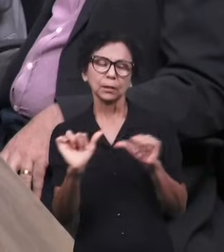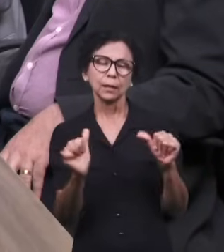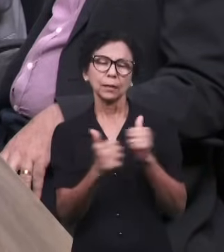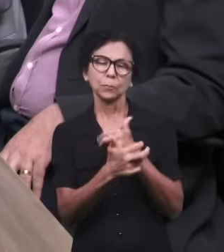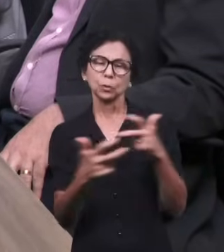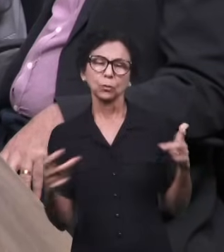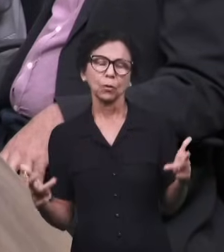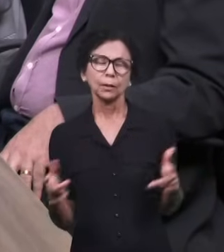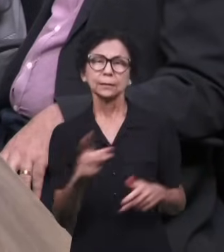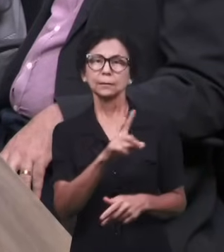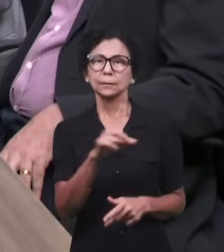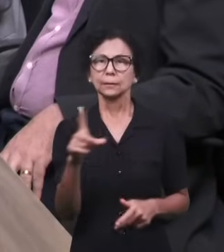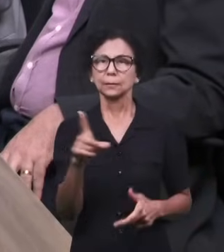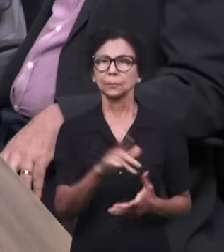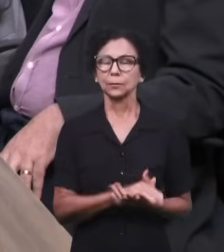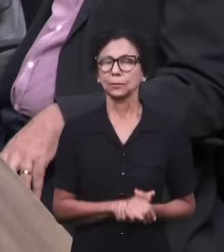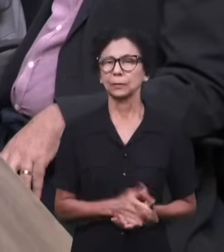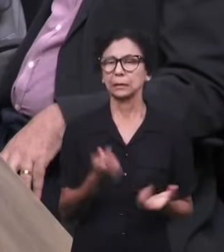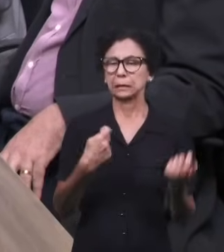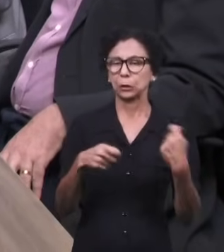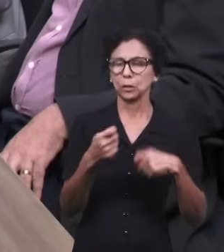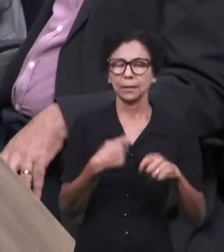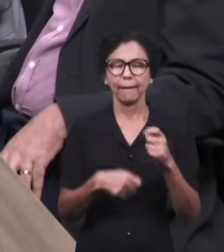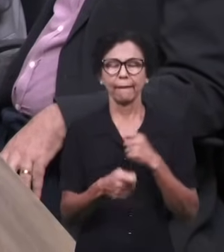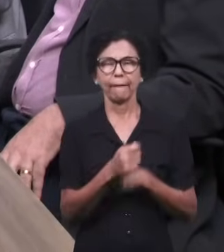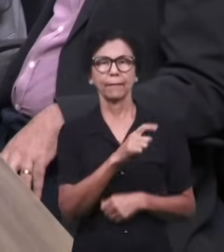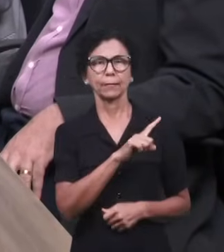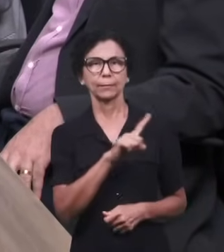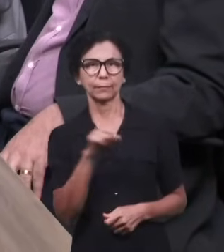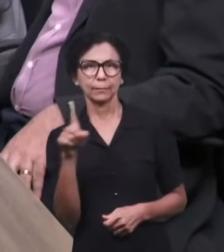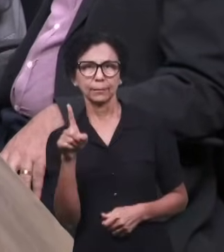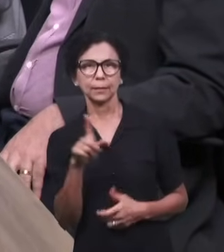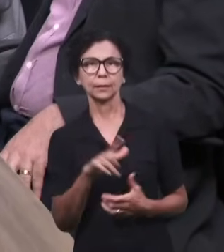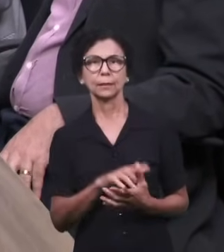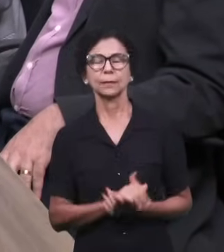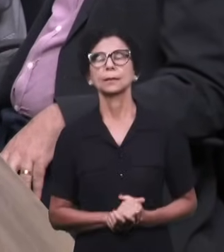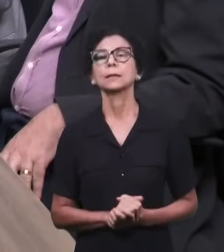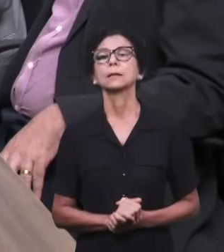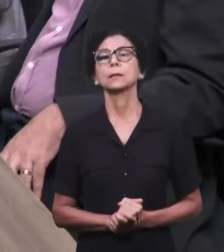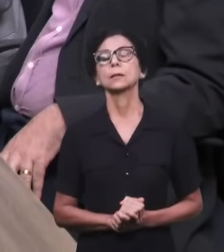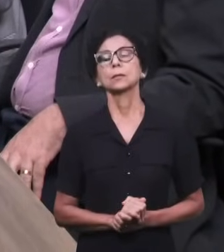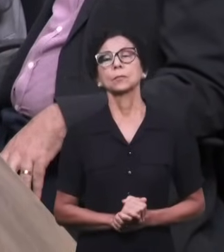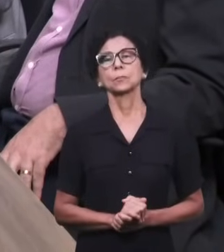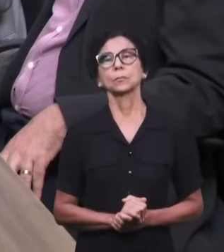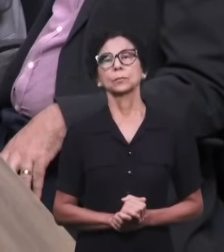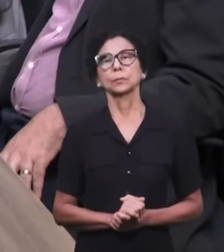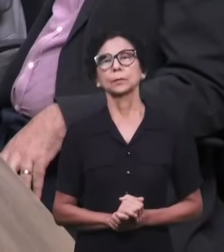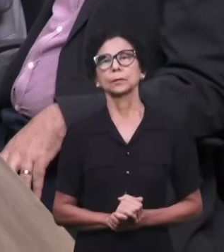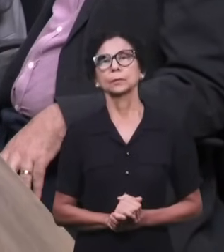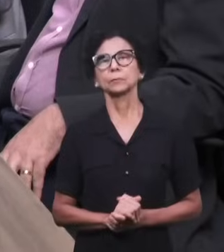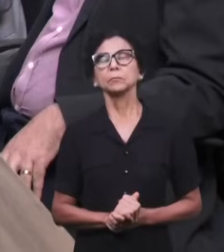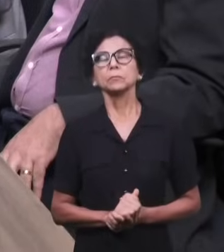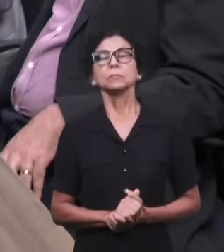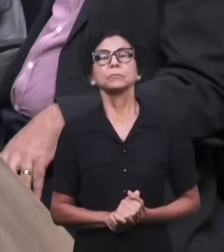O livramento vem do Senhor. Porque em todos os momentos de juízo, como você disse, o filho vem e o juízo.